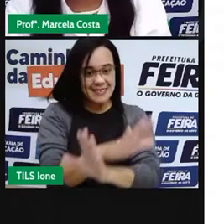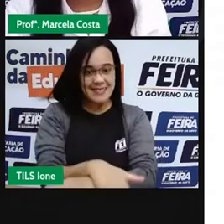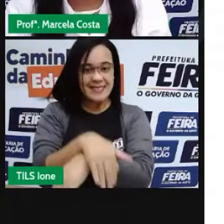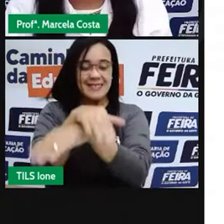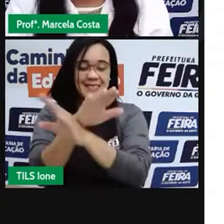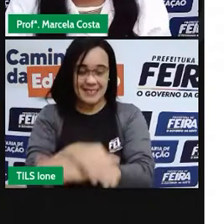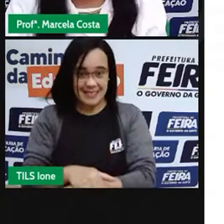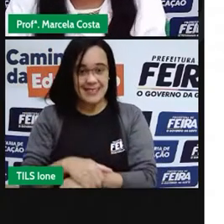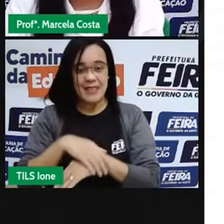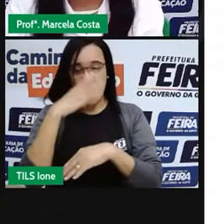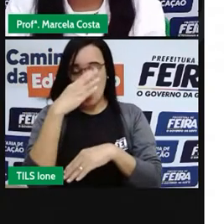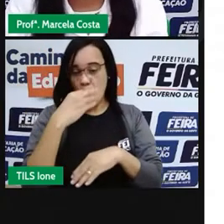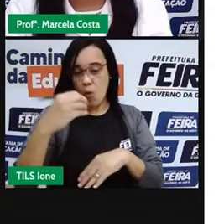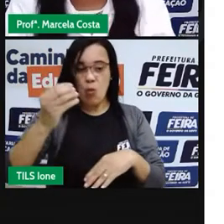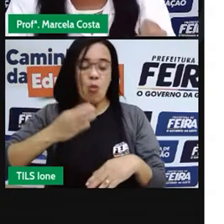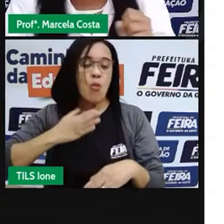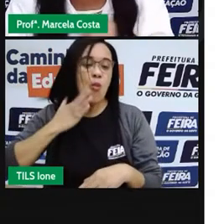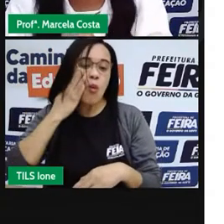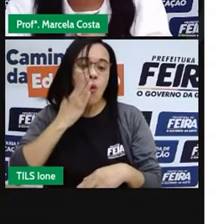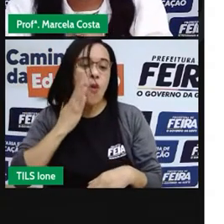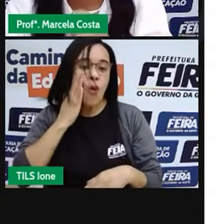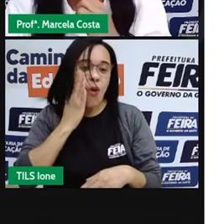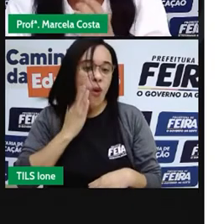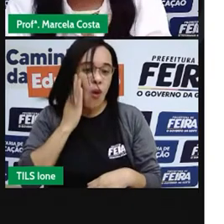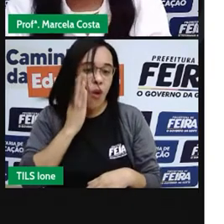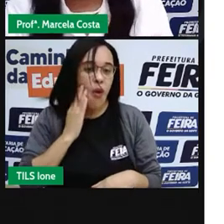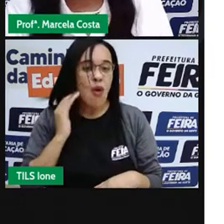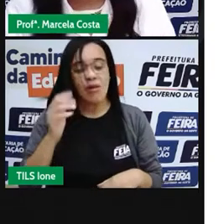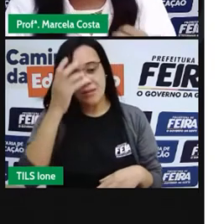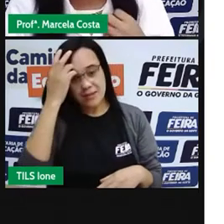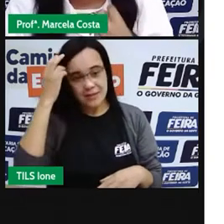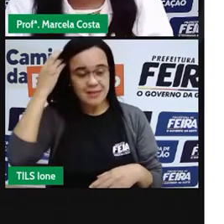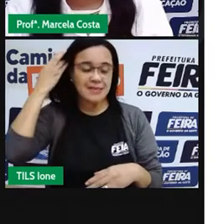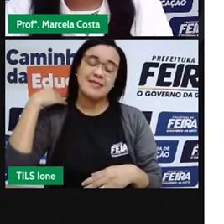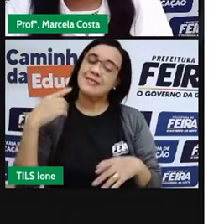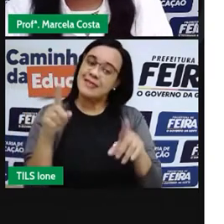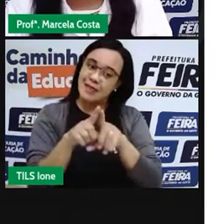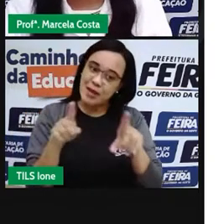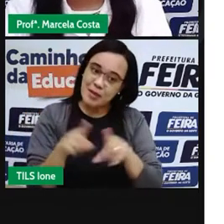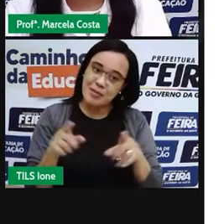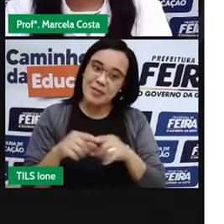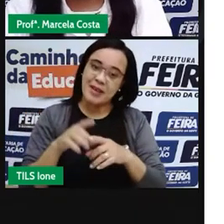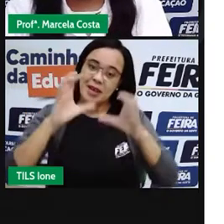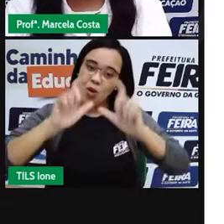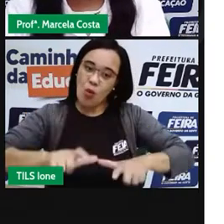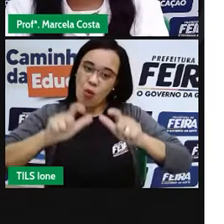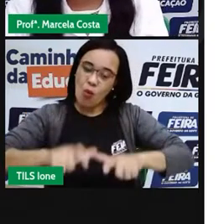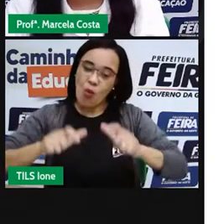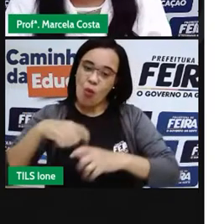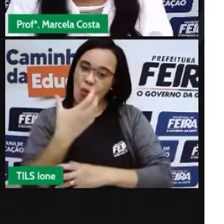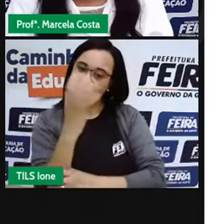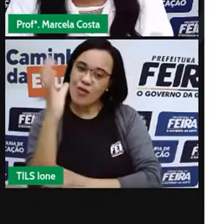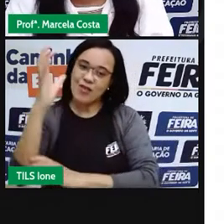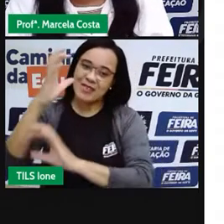Boto de Rosa, que também tem ali como cenário um rio, uma mata, uma